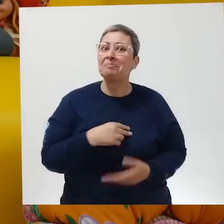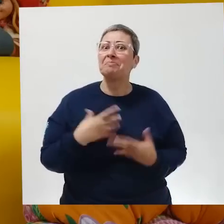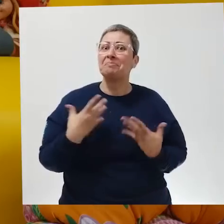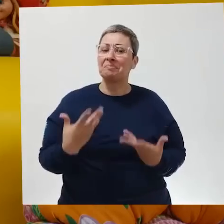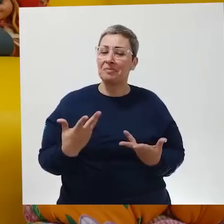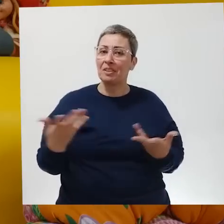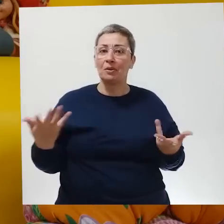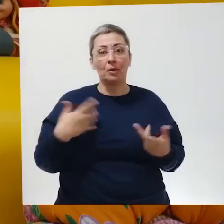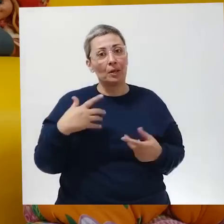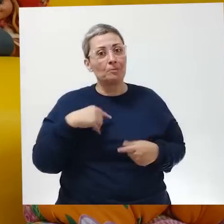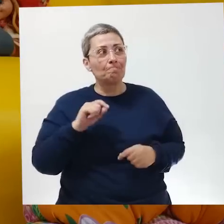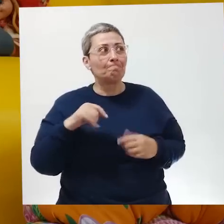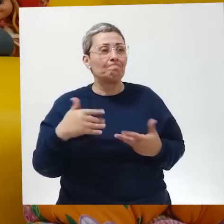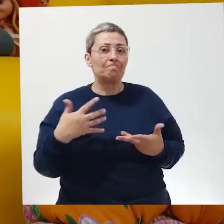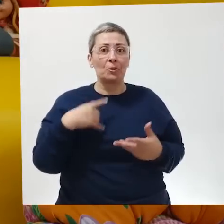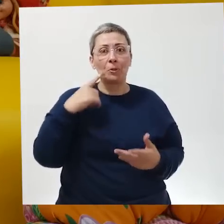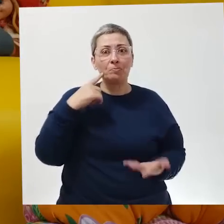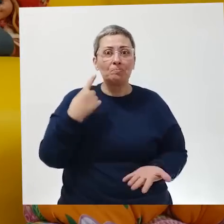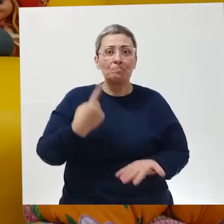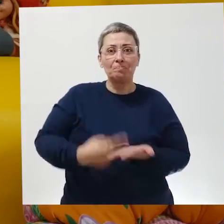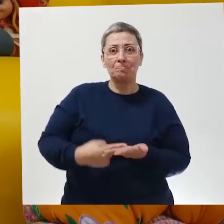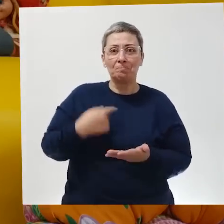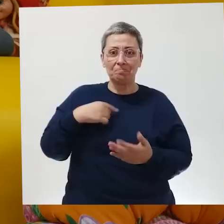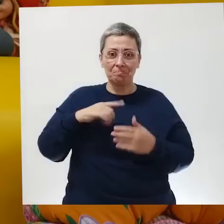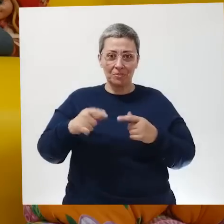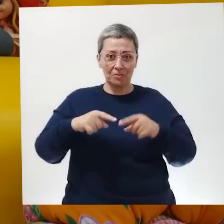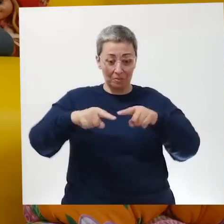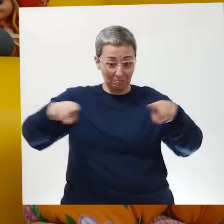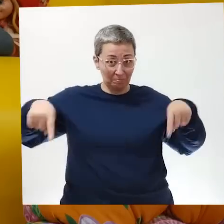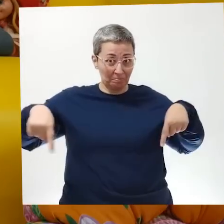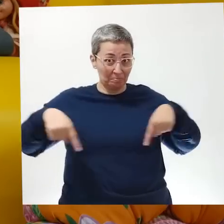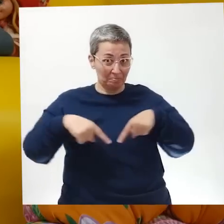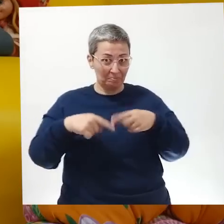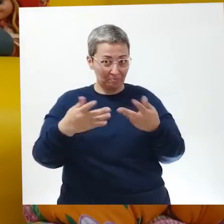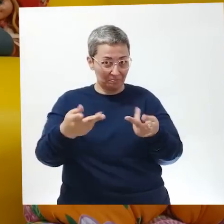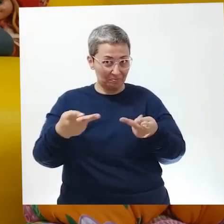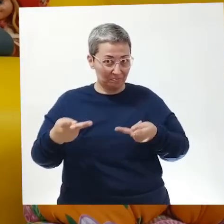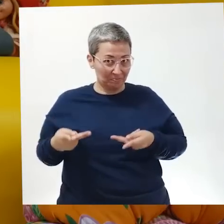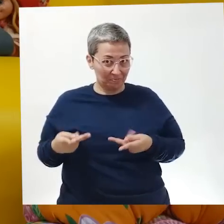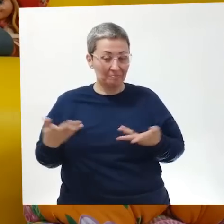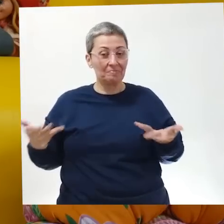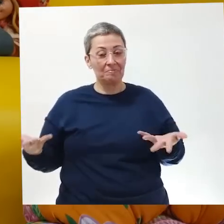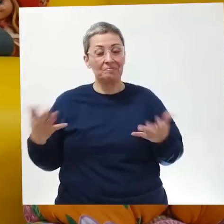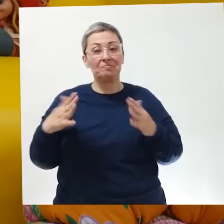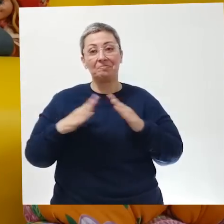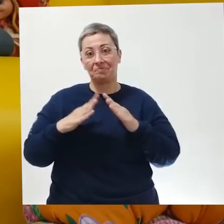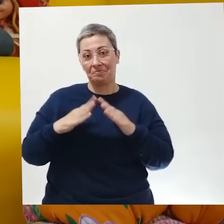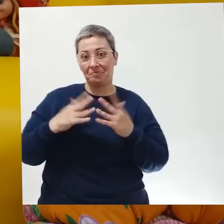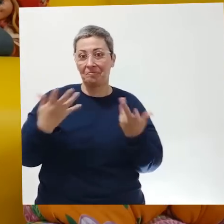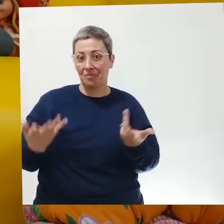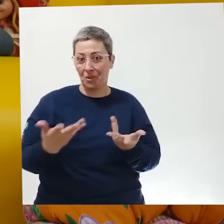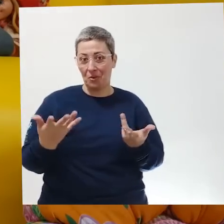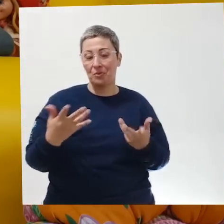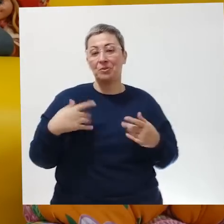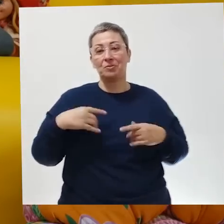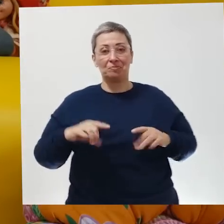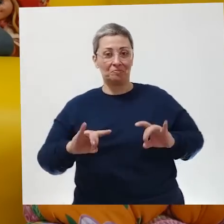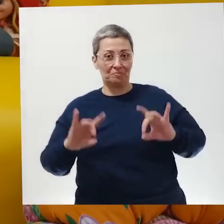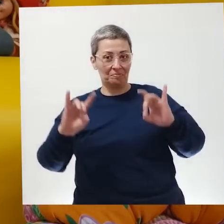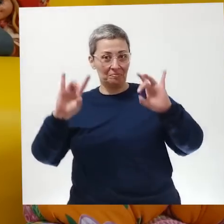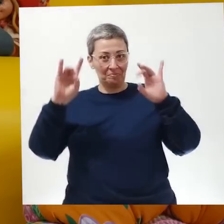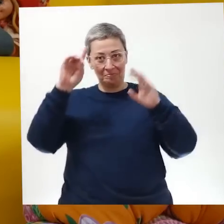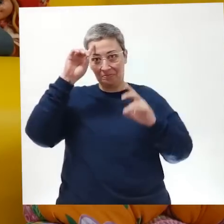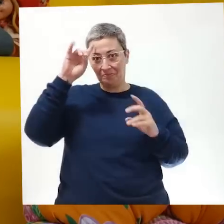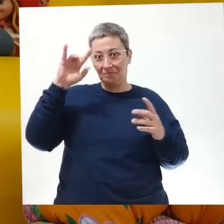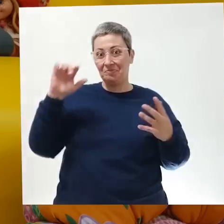Caramba! Eu então decidi vir aqui para a sala da minha casa recebê-los. Afinal de contas, hoje é um dia tão